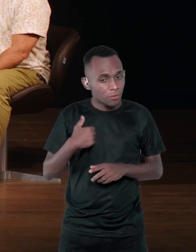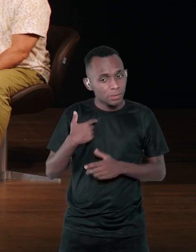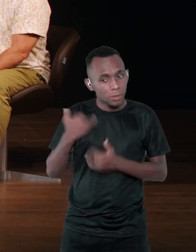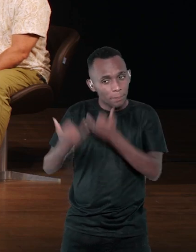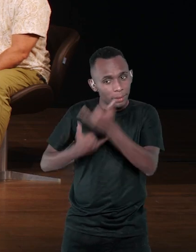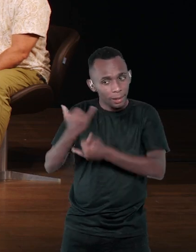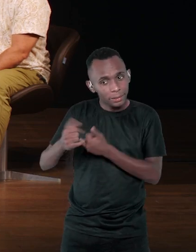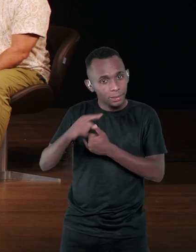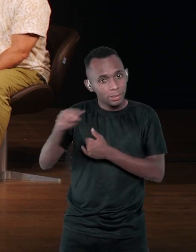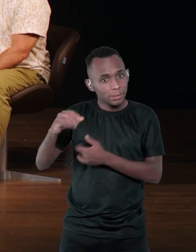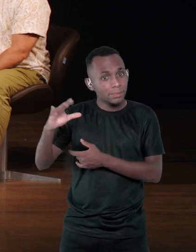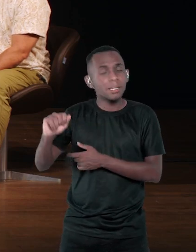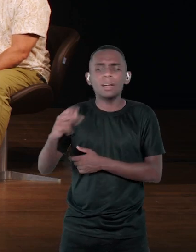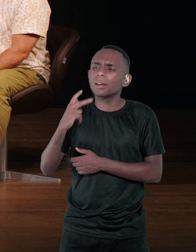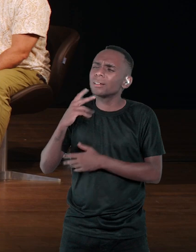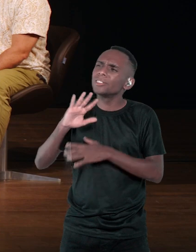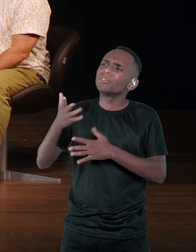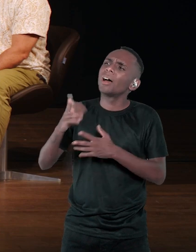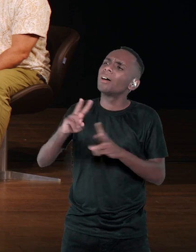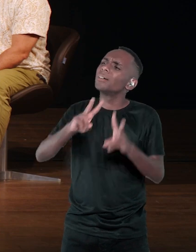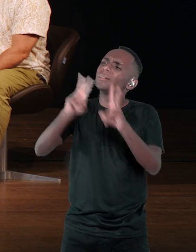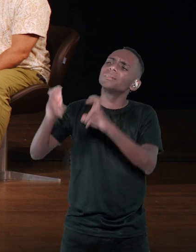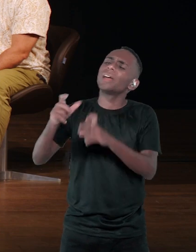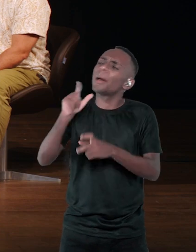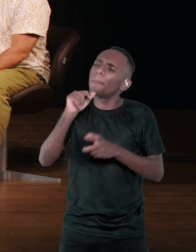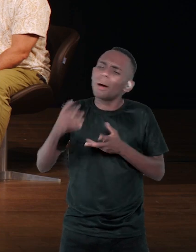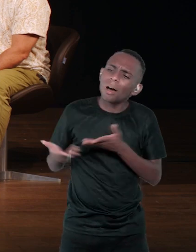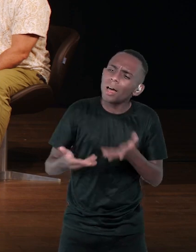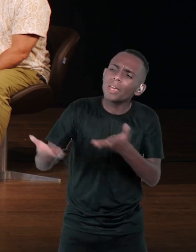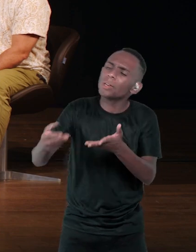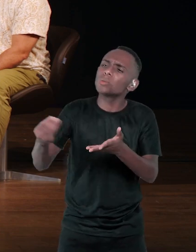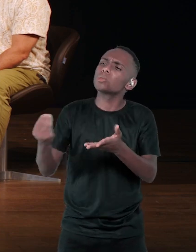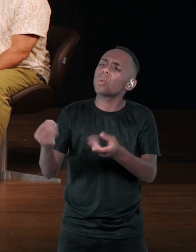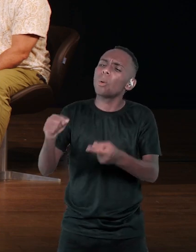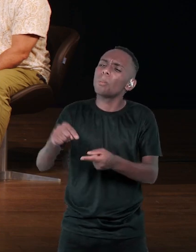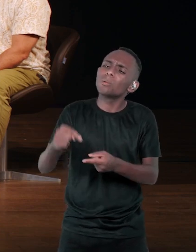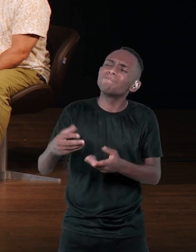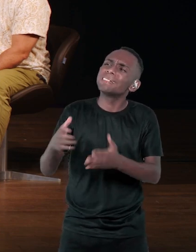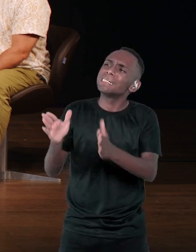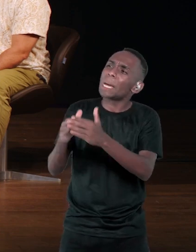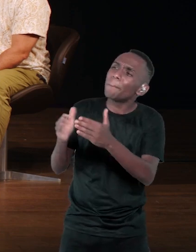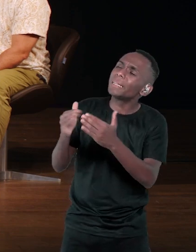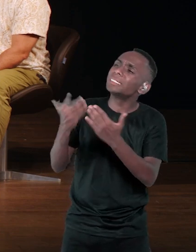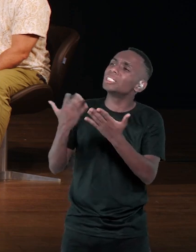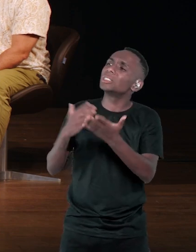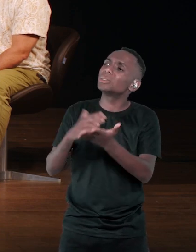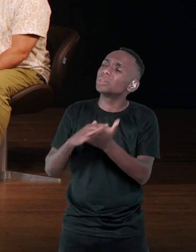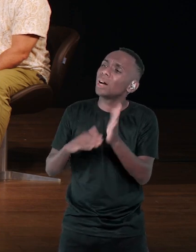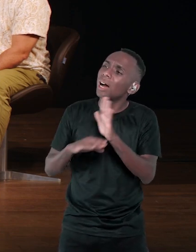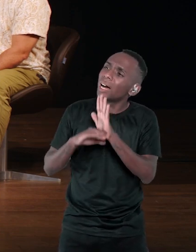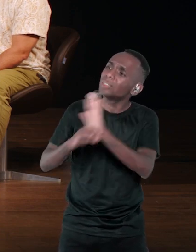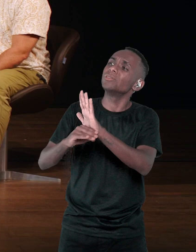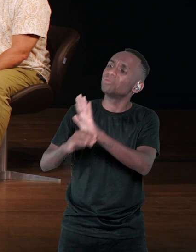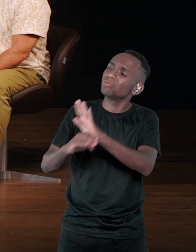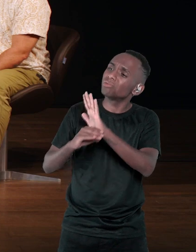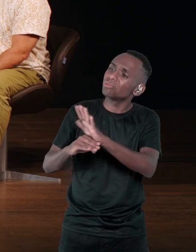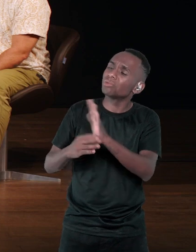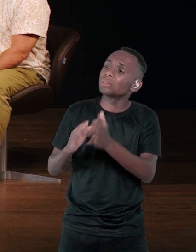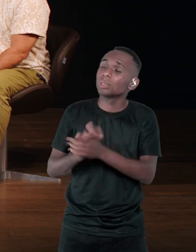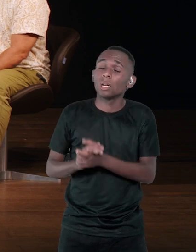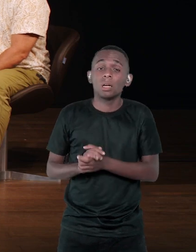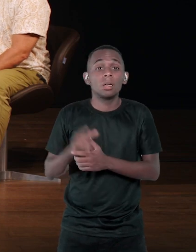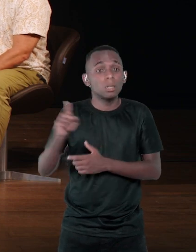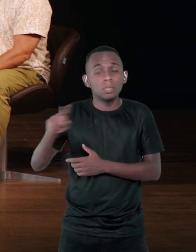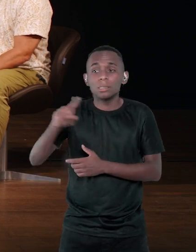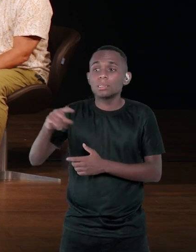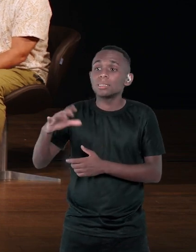Já que estamos falando de rios e de como eles estão gritando por socorro, eu pedi para o Zeca, e ele concordou em ler